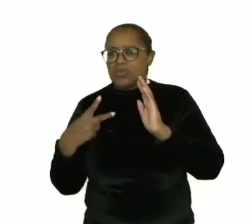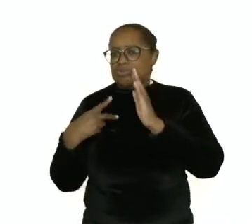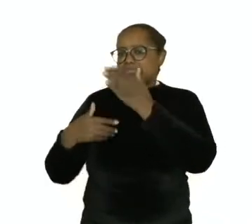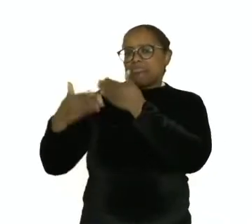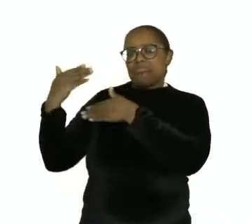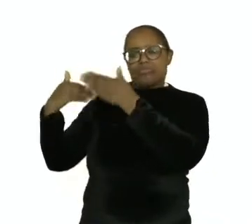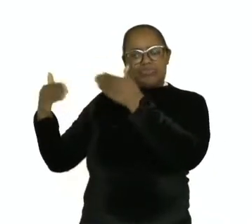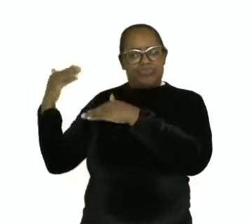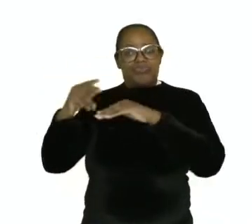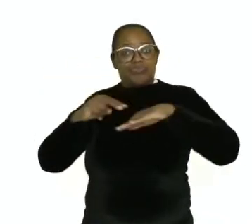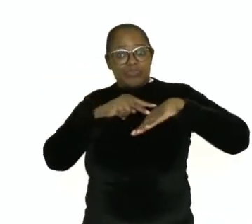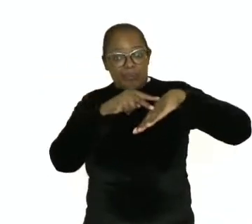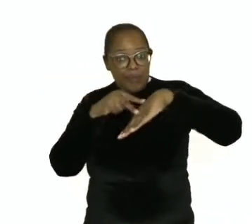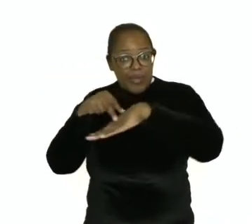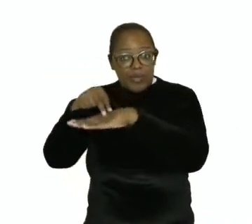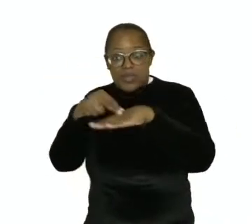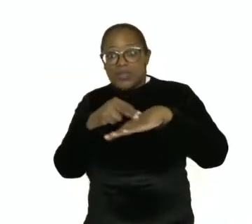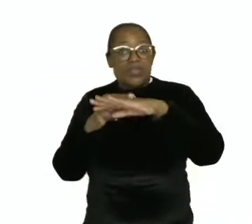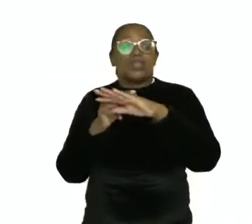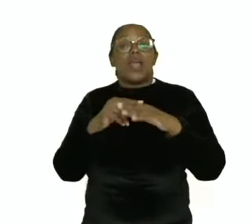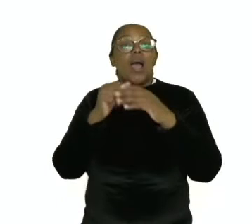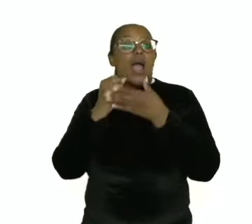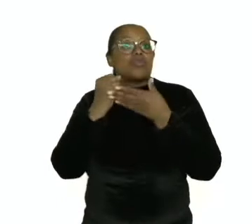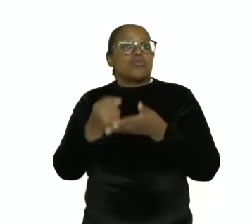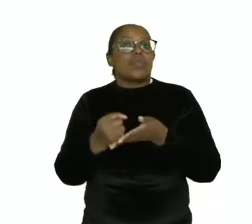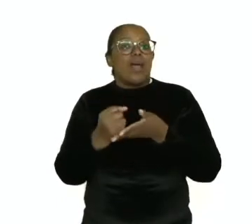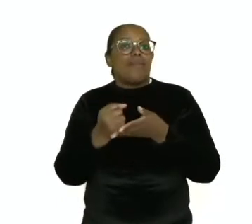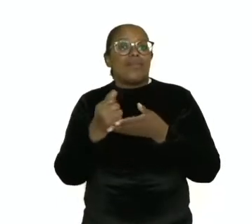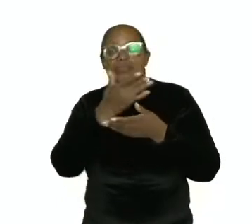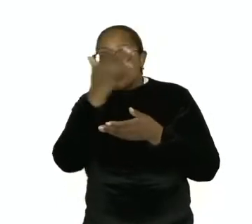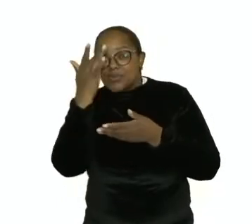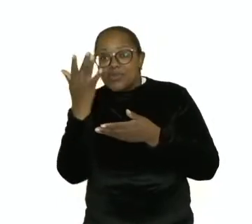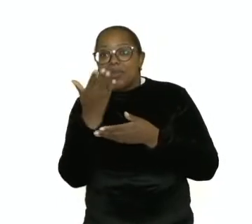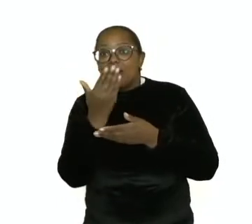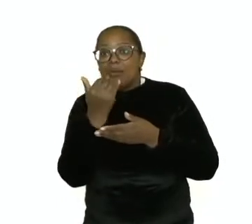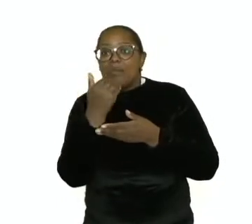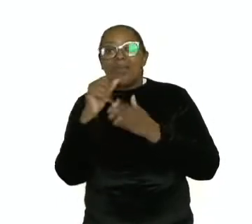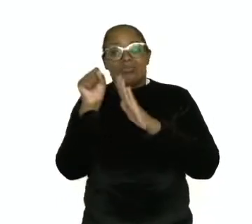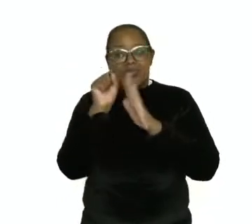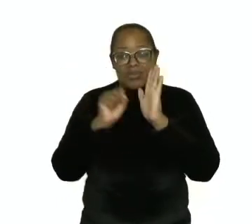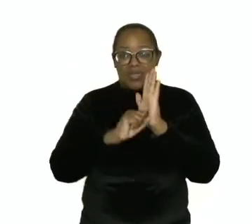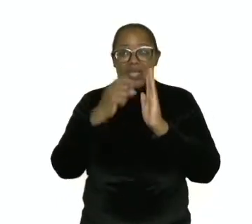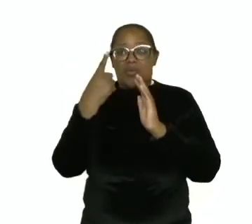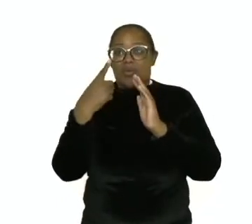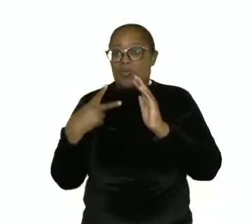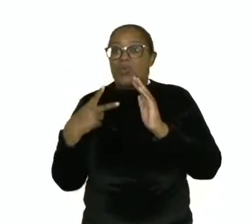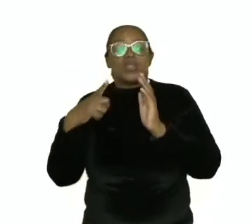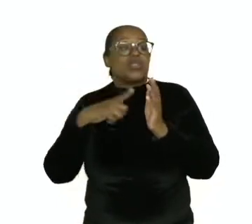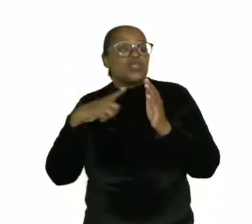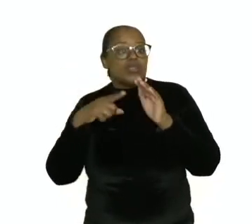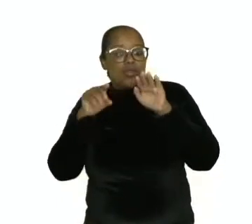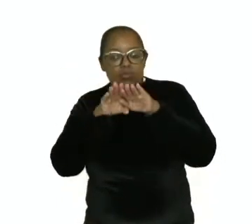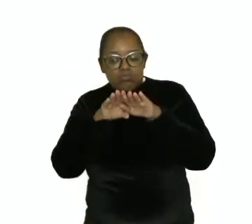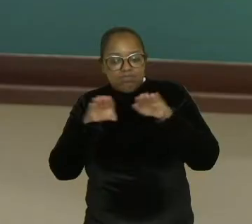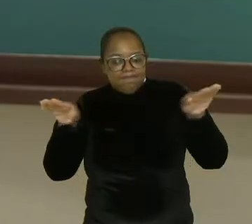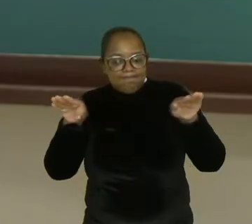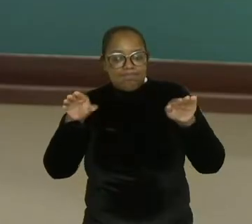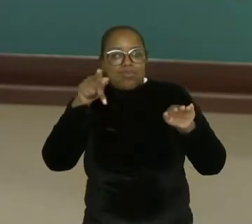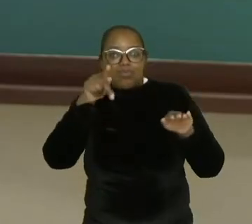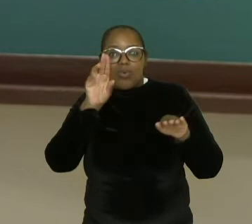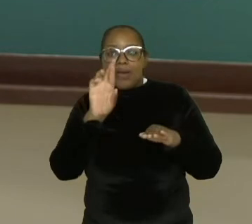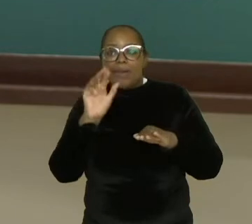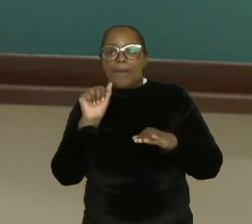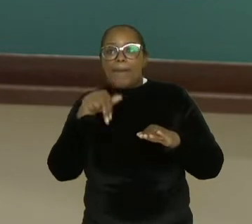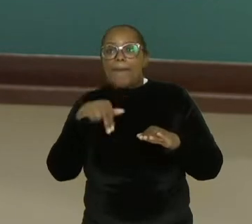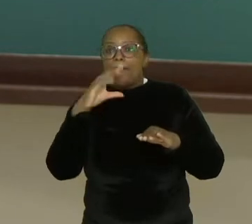o surf veio da sobrevivência mesmo. Então né, lá no século XII, eles tinham uma prancha grande lá, que era para